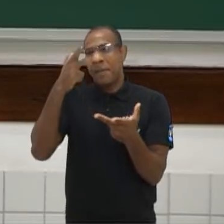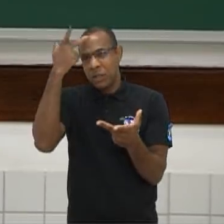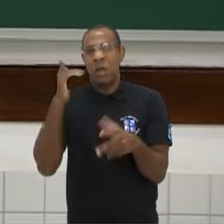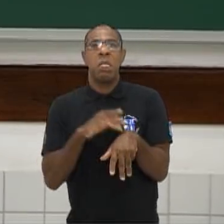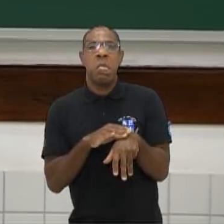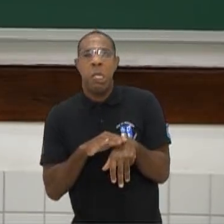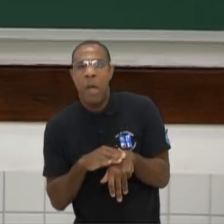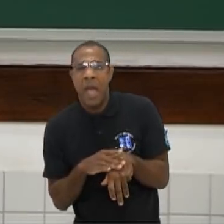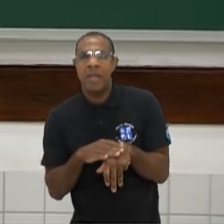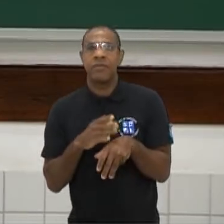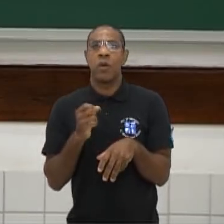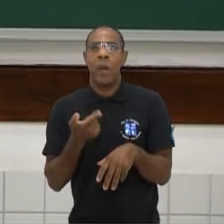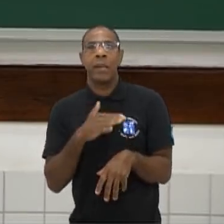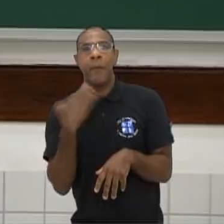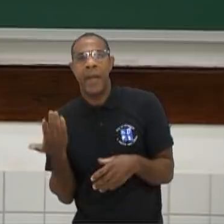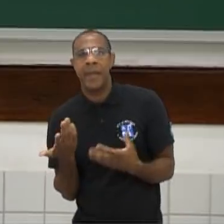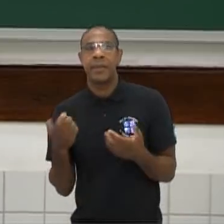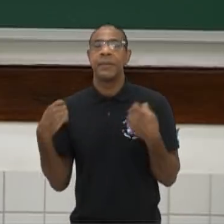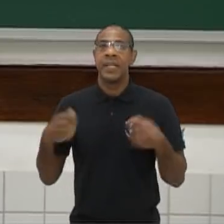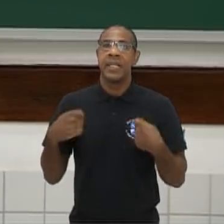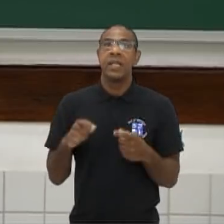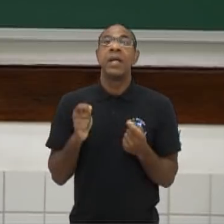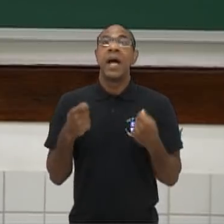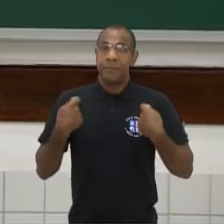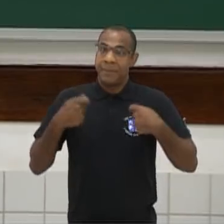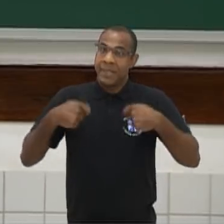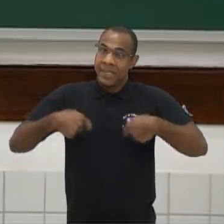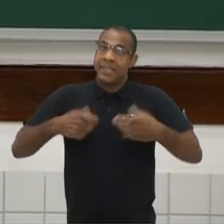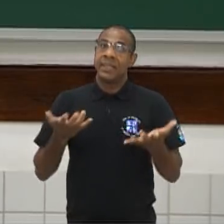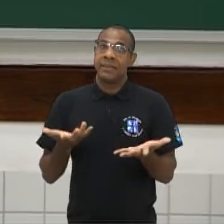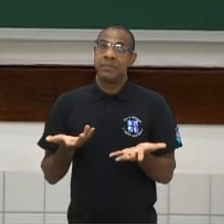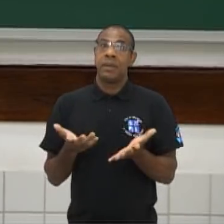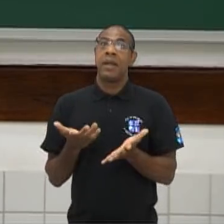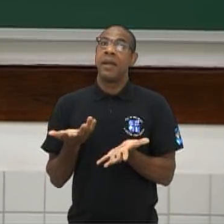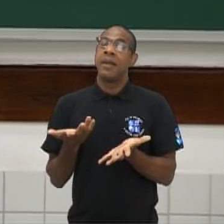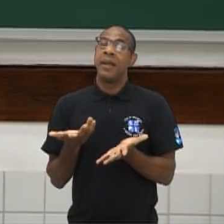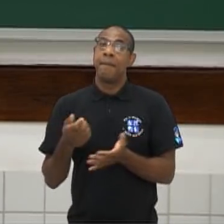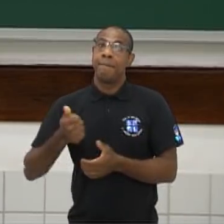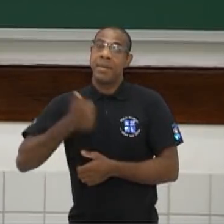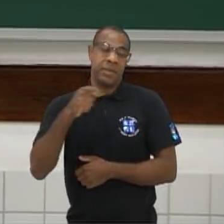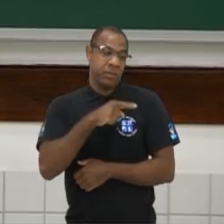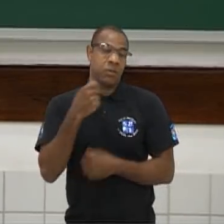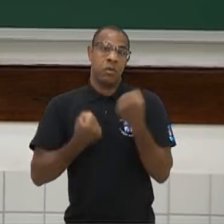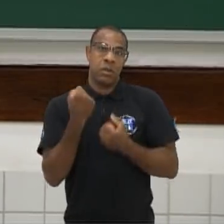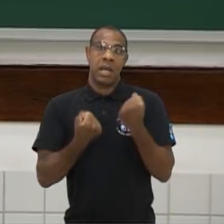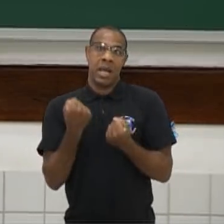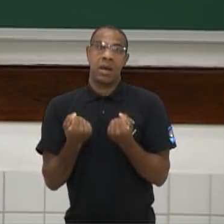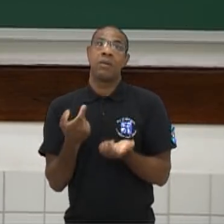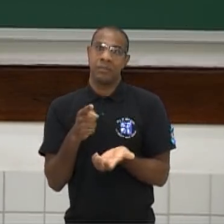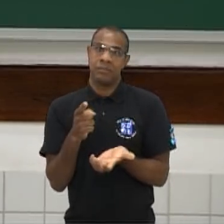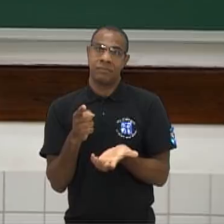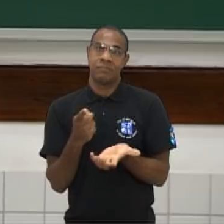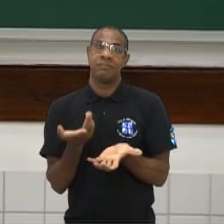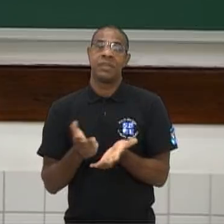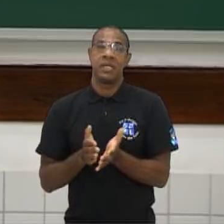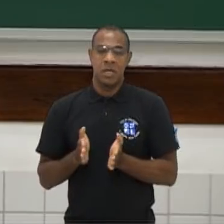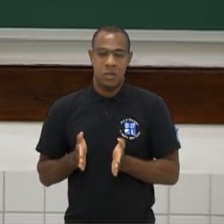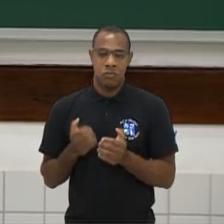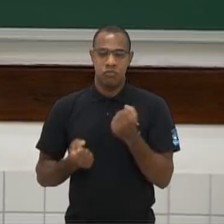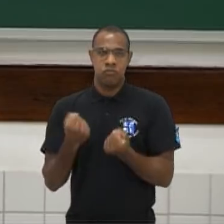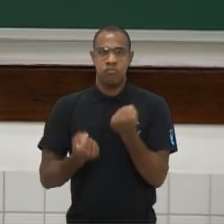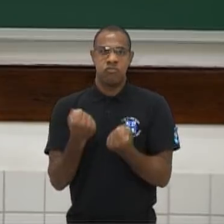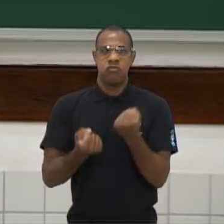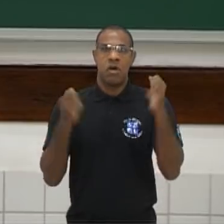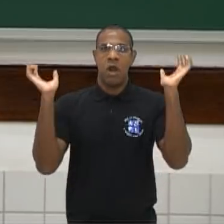Então, existe a necessidade de você estar trabalhando para dar preferência para esses veículos. Por isso, quando eles estão com o